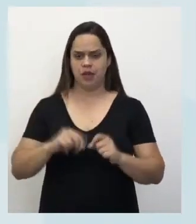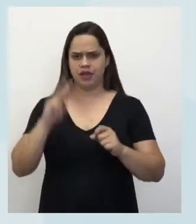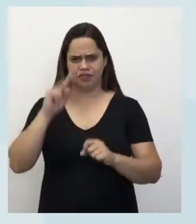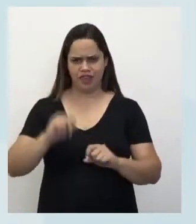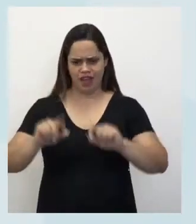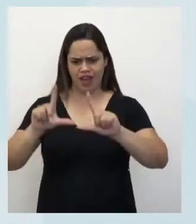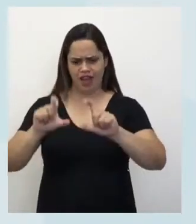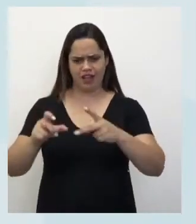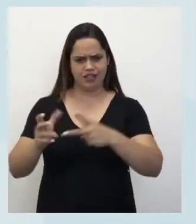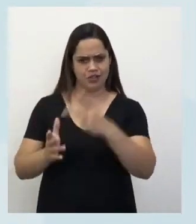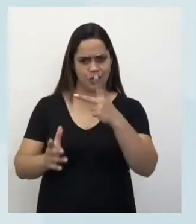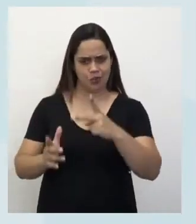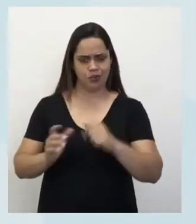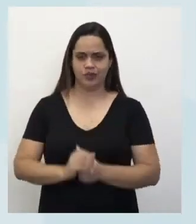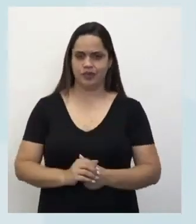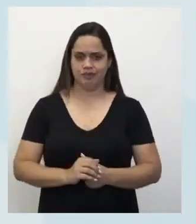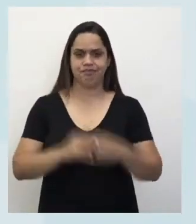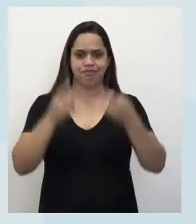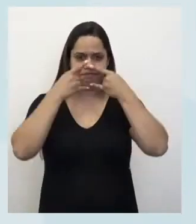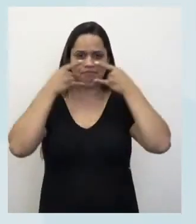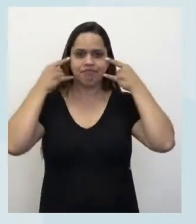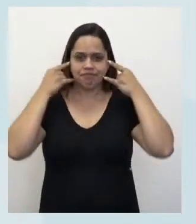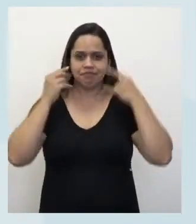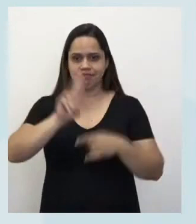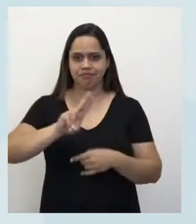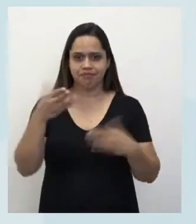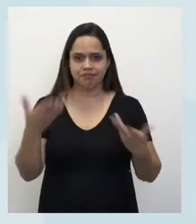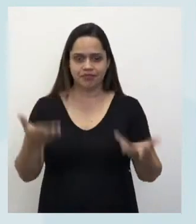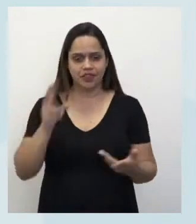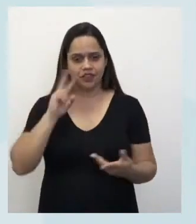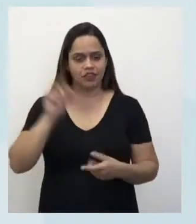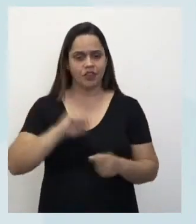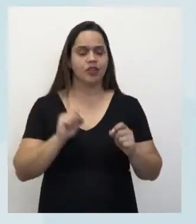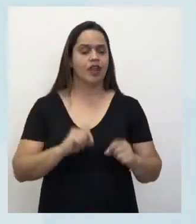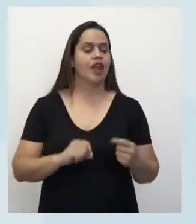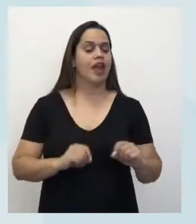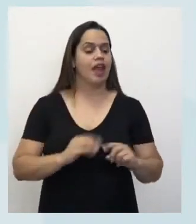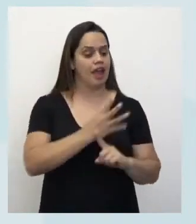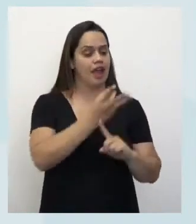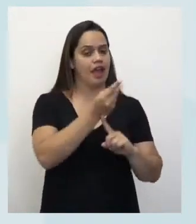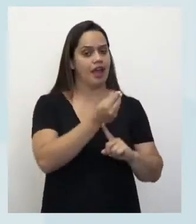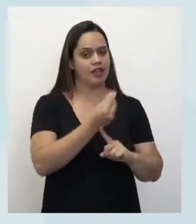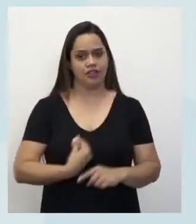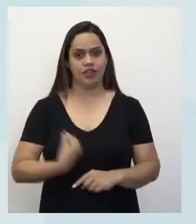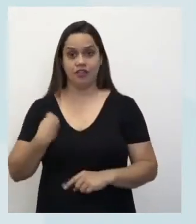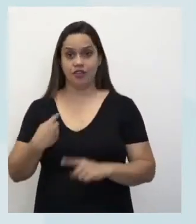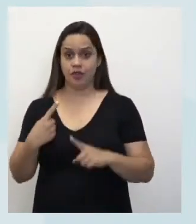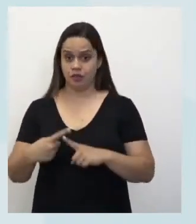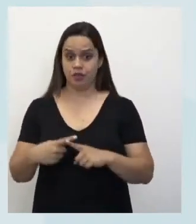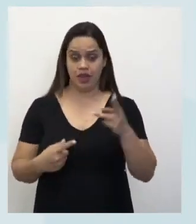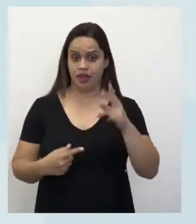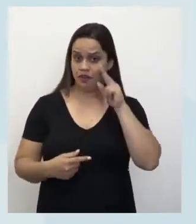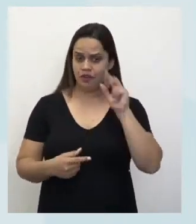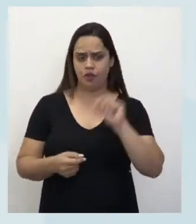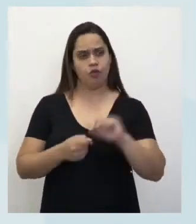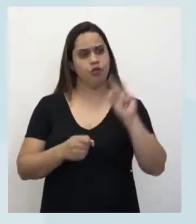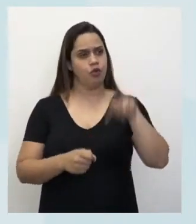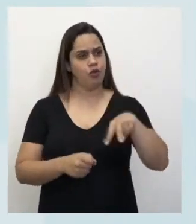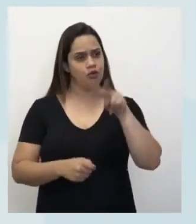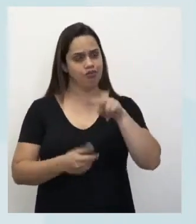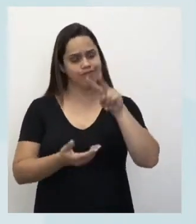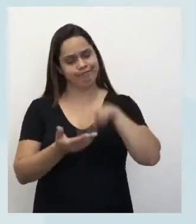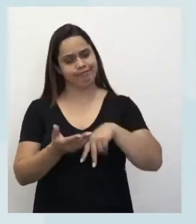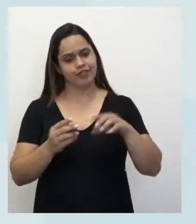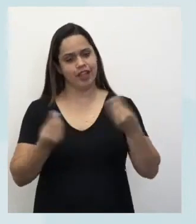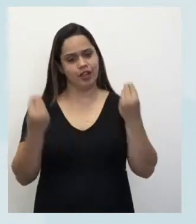né? Olha só. Então, nós temos aí justamente a ligação entre a arte e a vida. Ou seja, o artista que fez essa releitura colocou